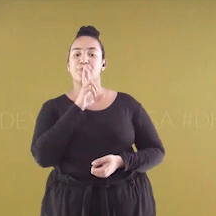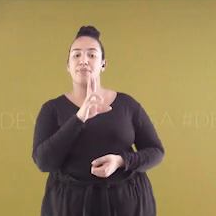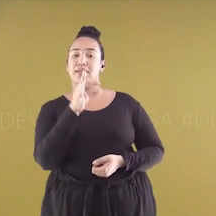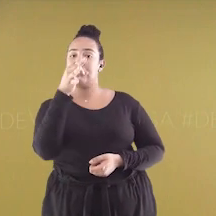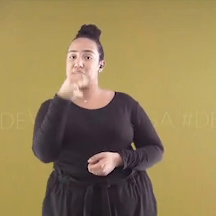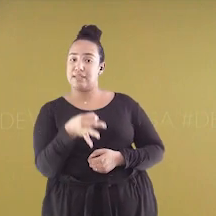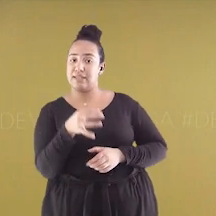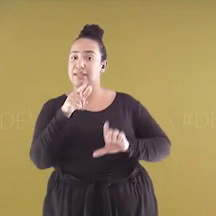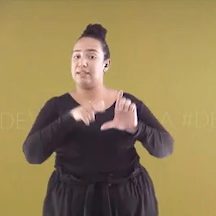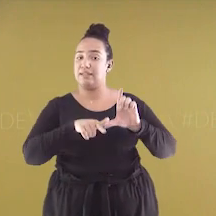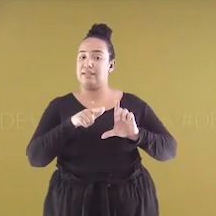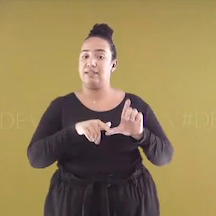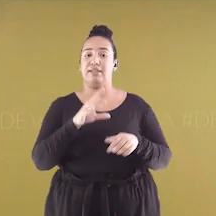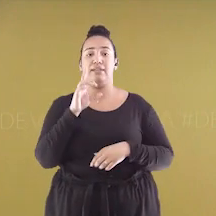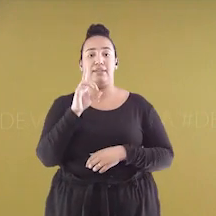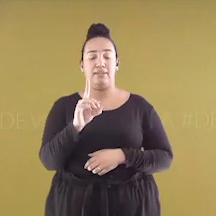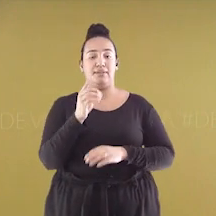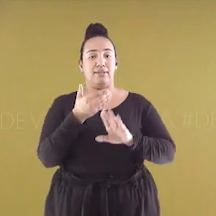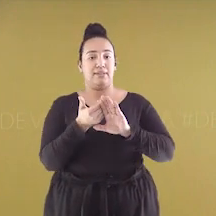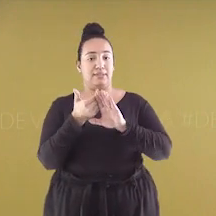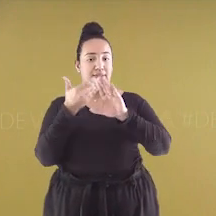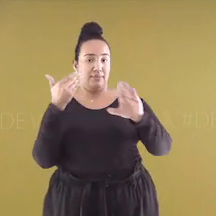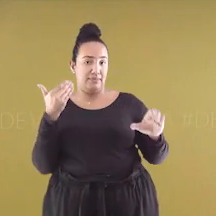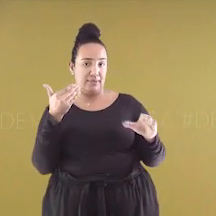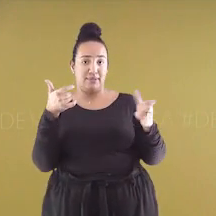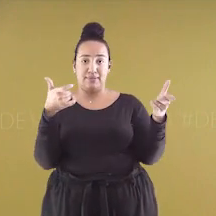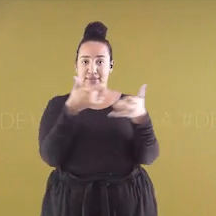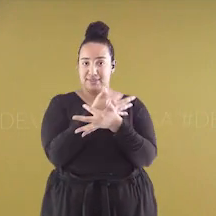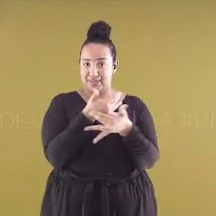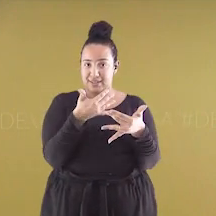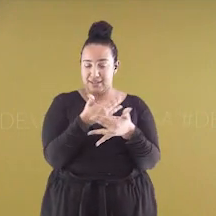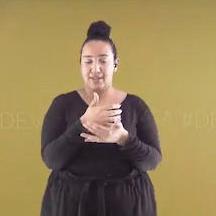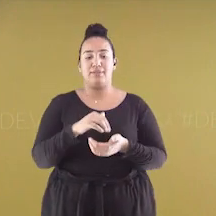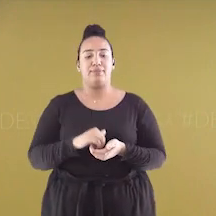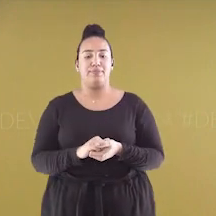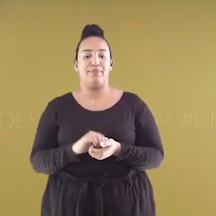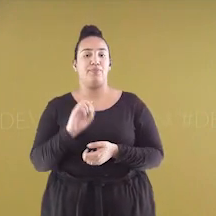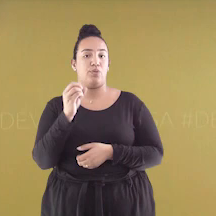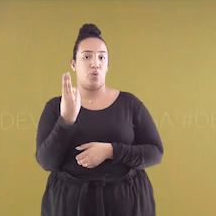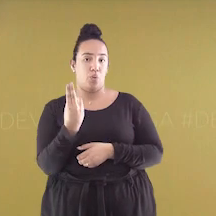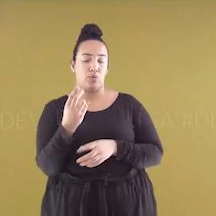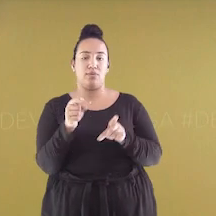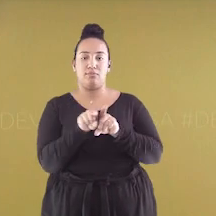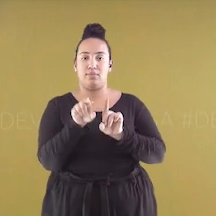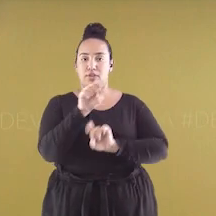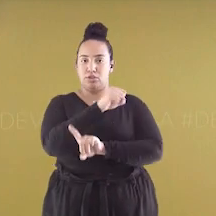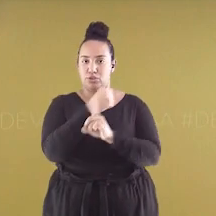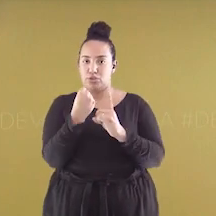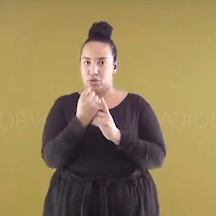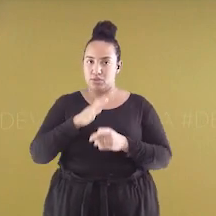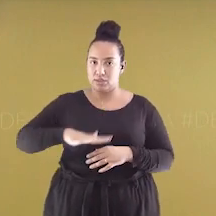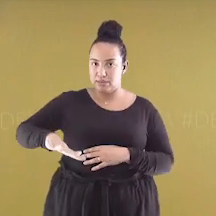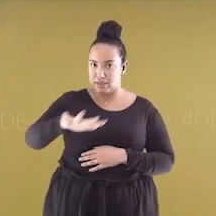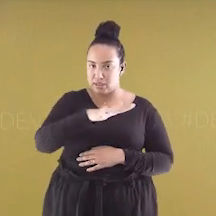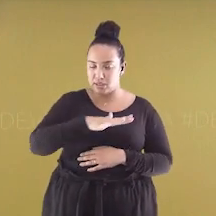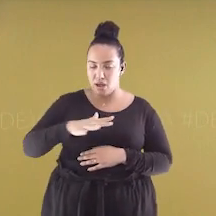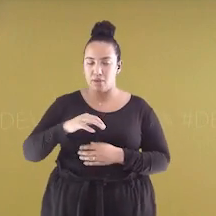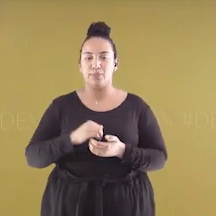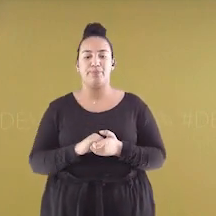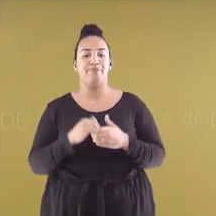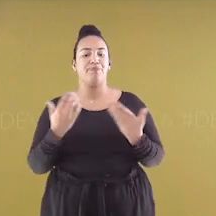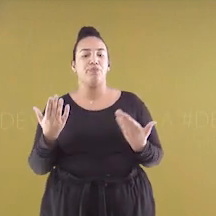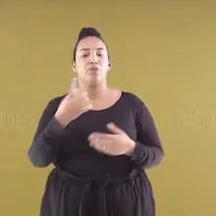E a resposta correta é a letra D, segregação urbana, ou também segregação